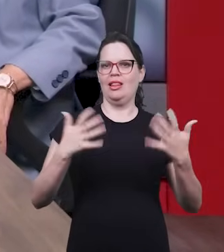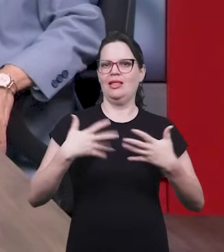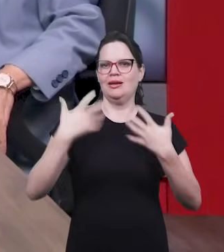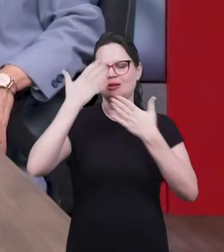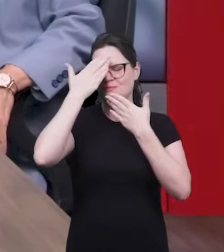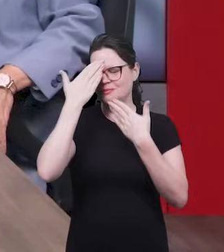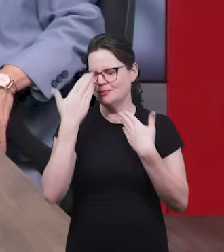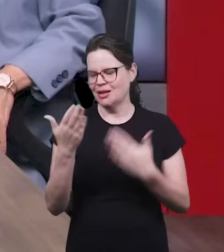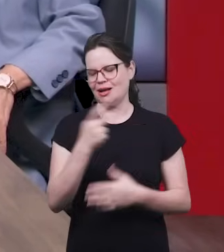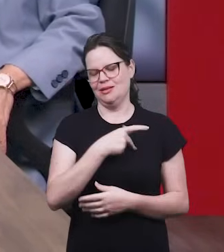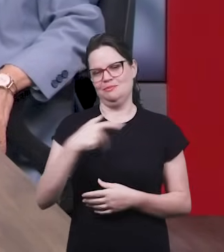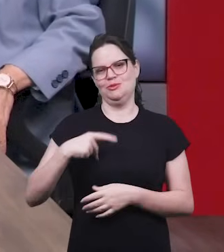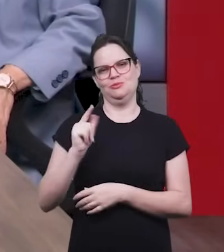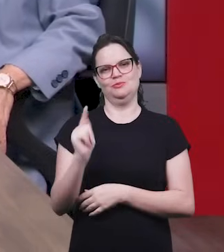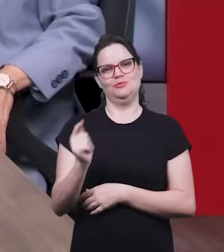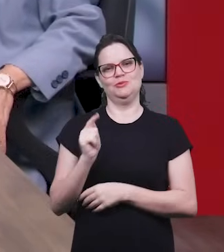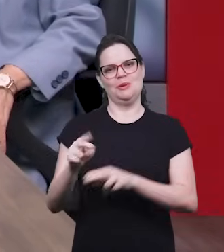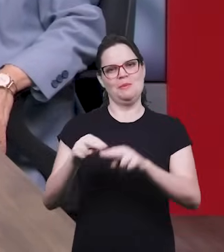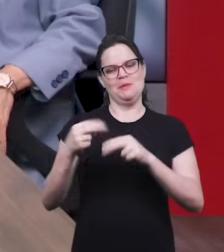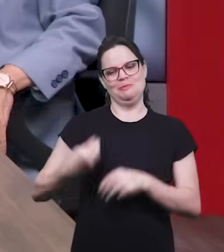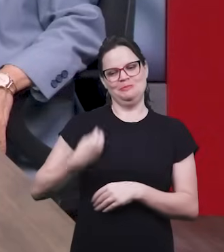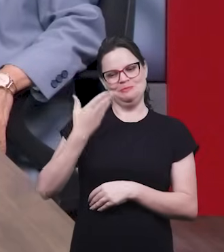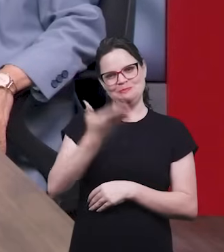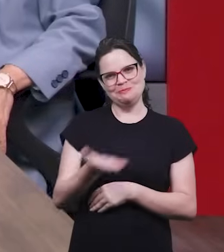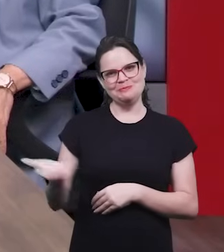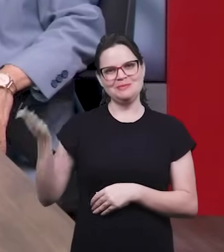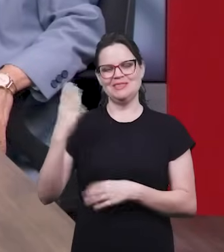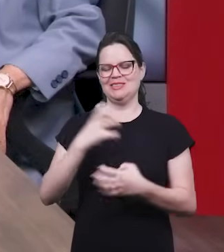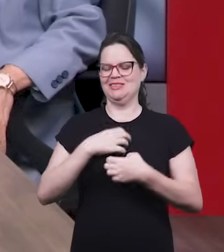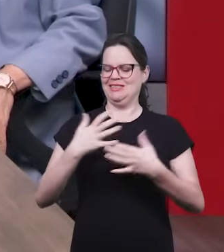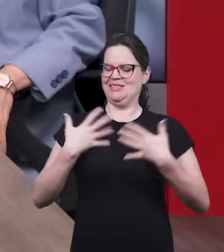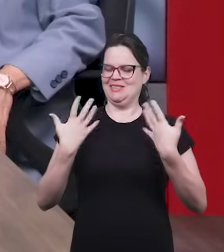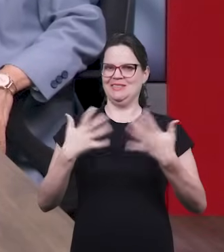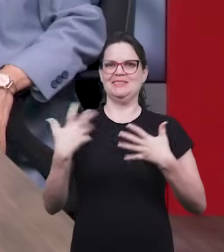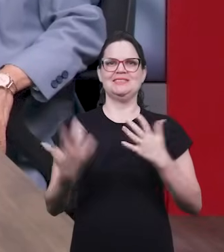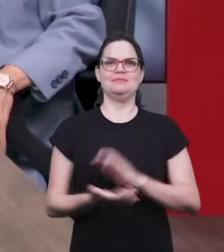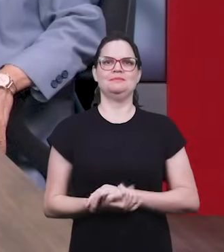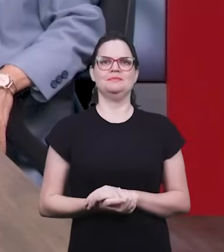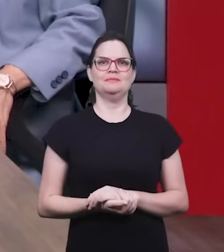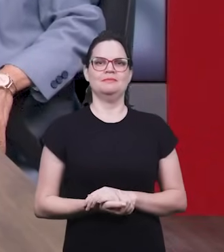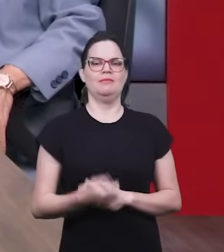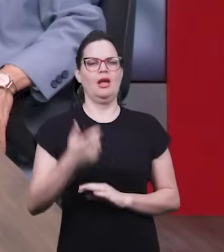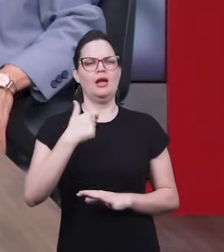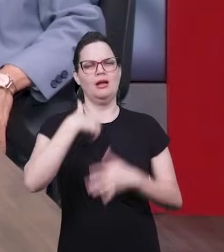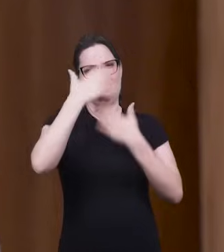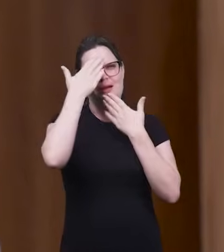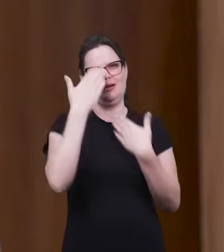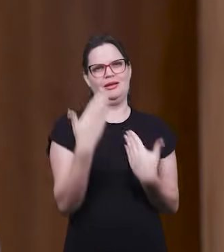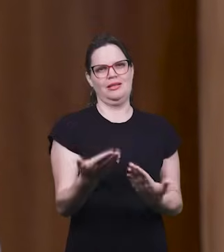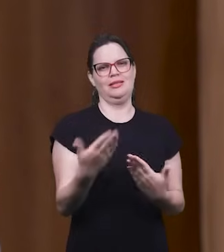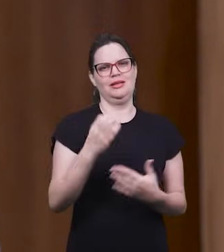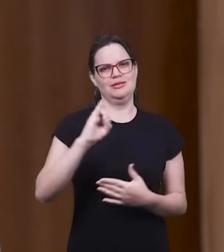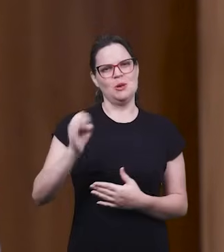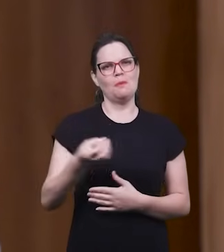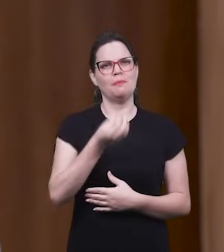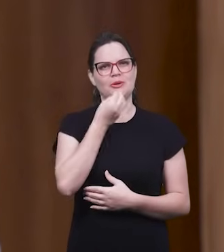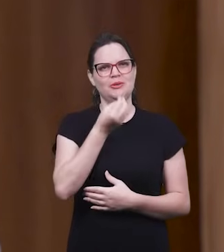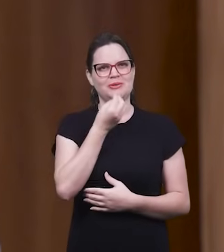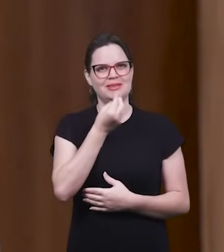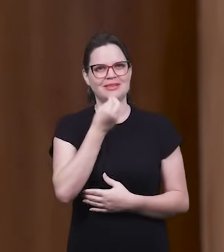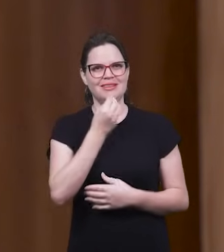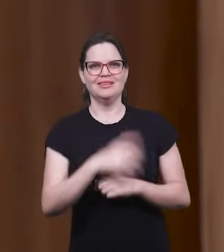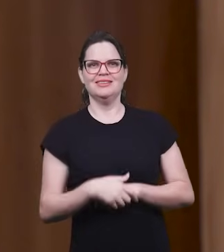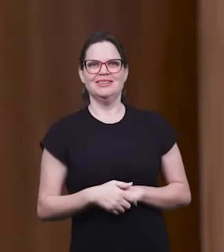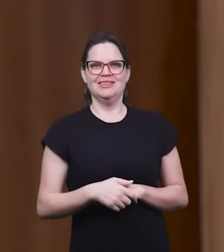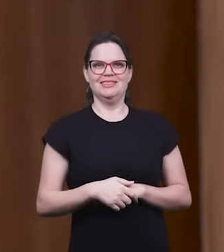obrigada, pastor Gedeuti, pela sua presença, que tanto nos honra e nos alegra aqui. Eu que agradeço, né, essa oportunidade, né, depois